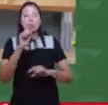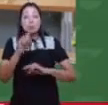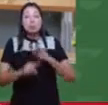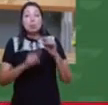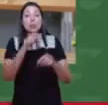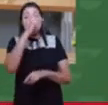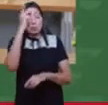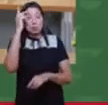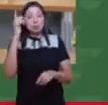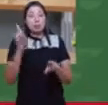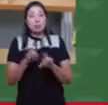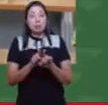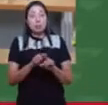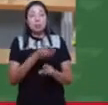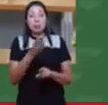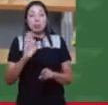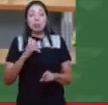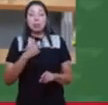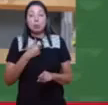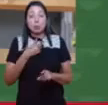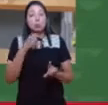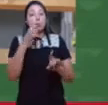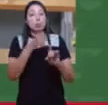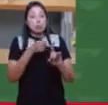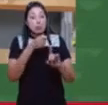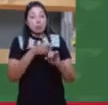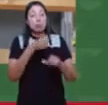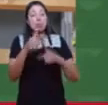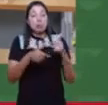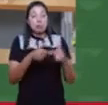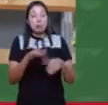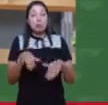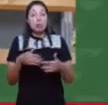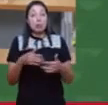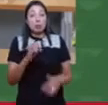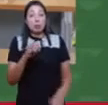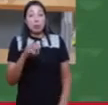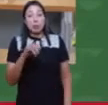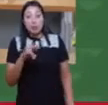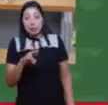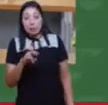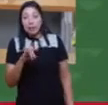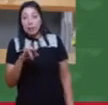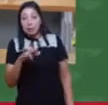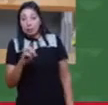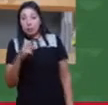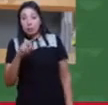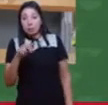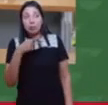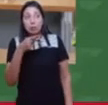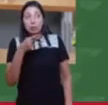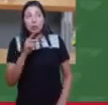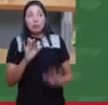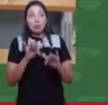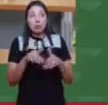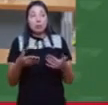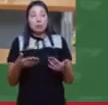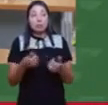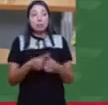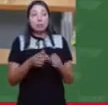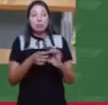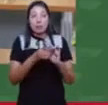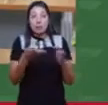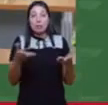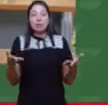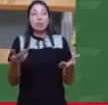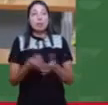para as pessoas, né? É para isso que nós lutamos e trabalhamos tanto. Então, Odair e Arlindo, as suas considerações finais estão livres